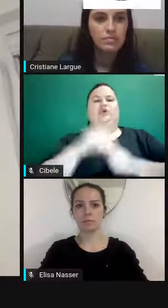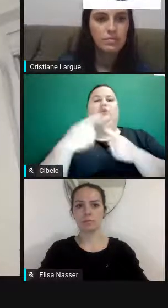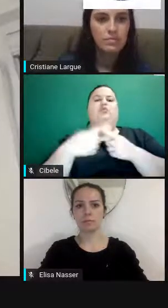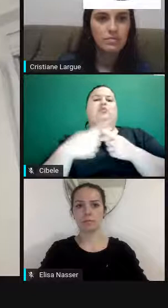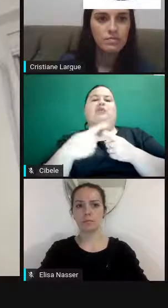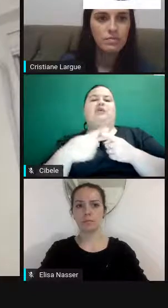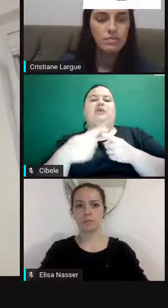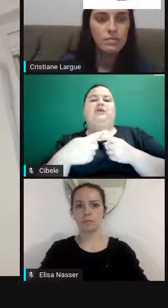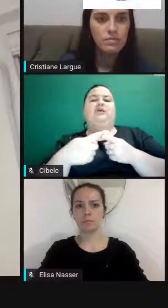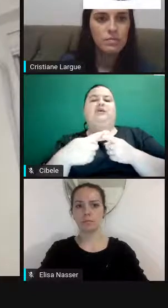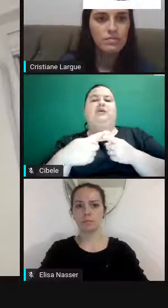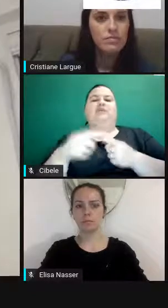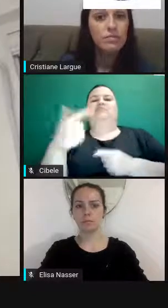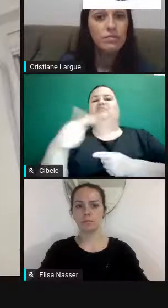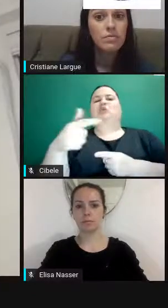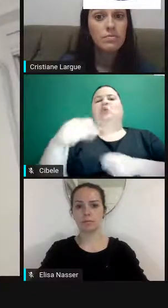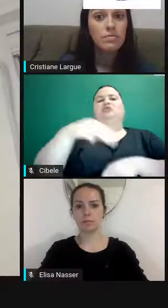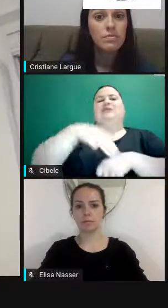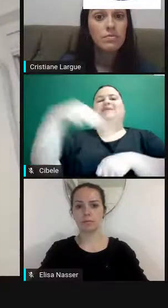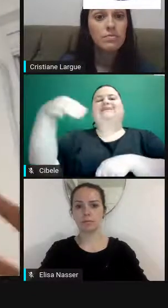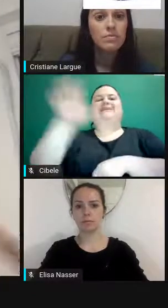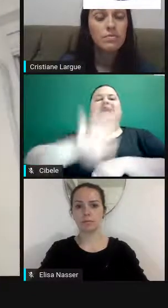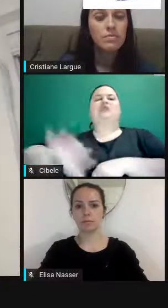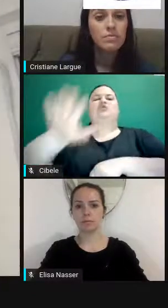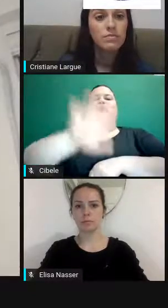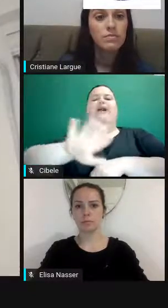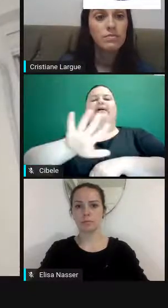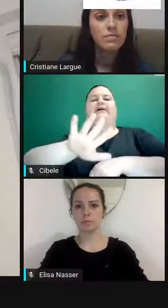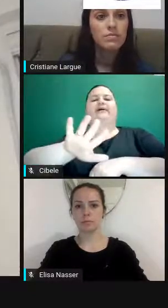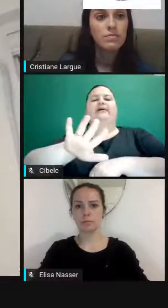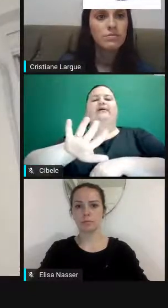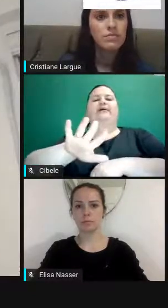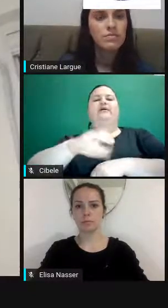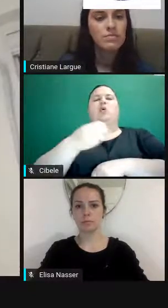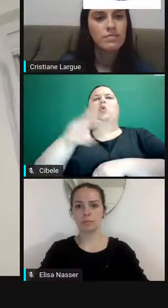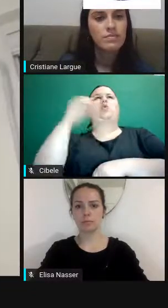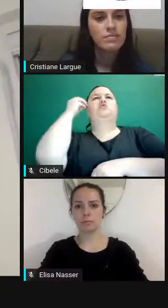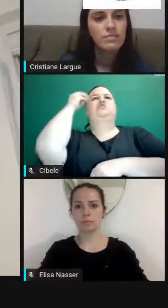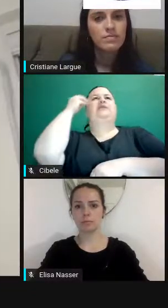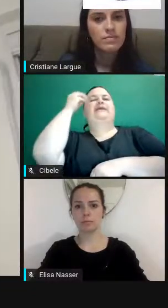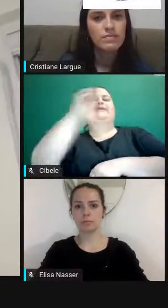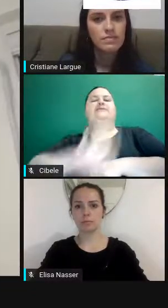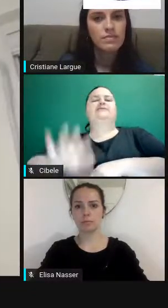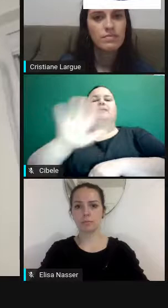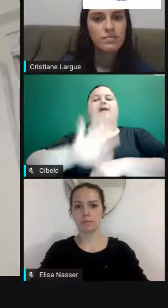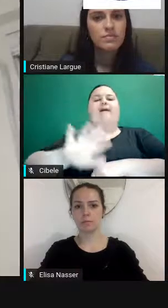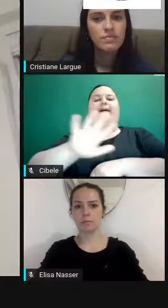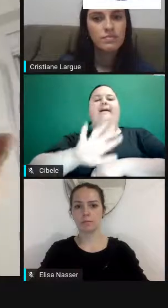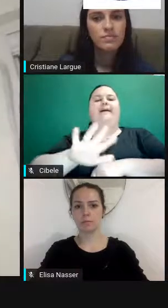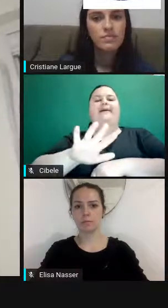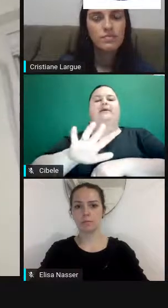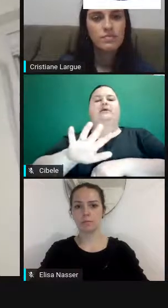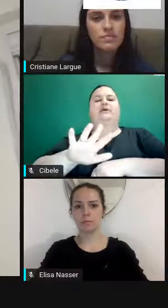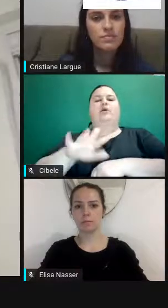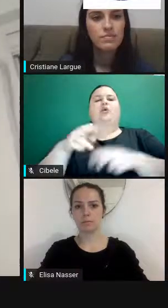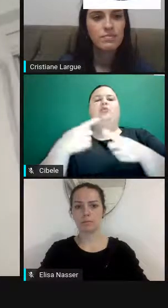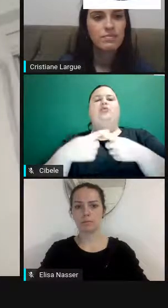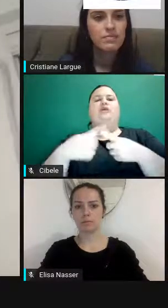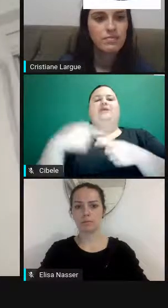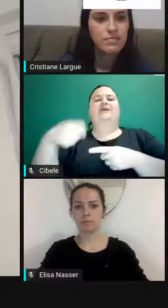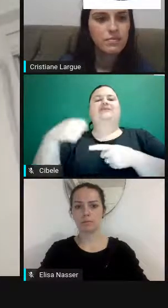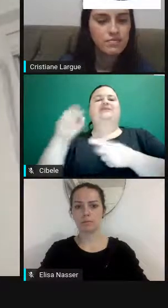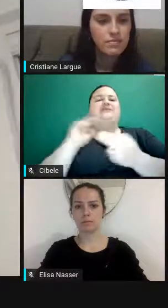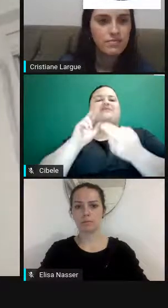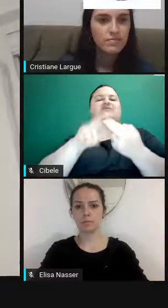porque tu não tem mestrado na área você tem um mestrado ou uma experiência na área tanto conseguisse a reter a empresa daí eu falei para o